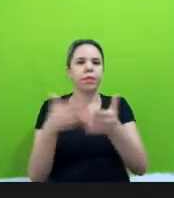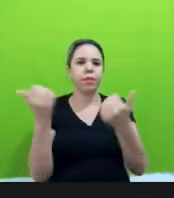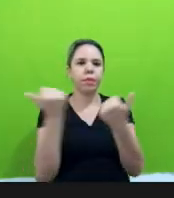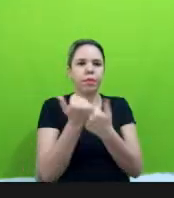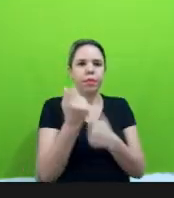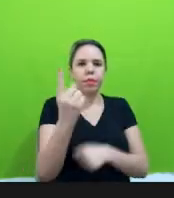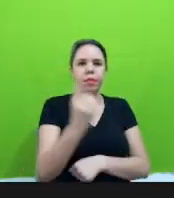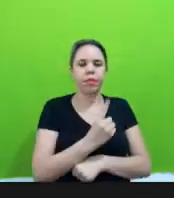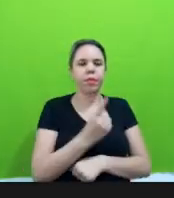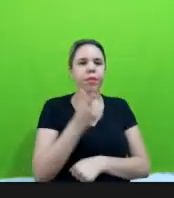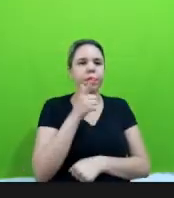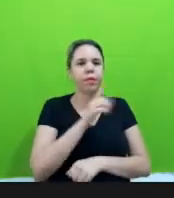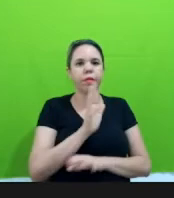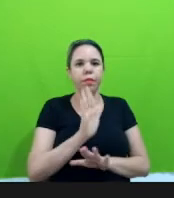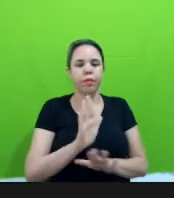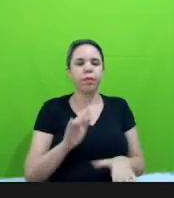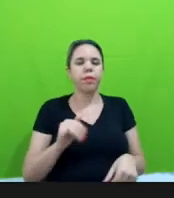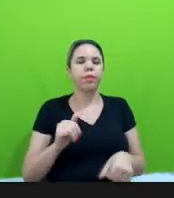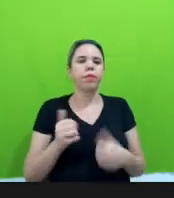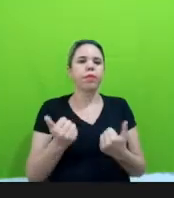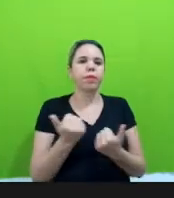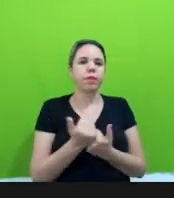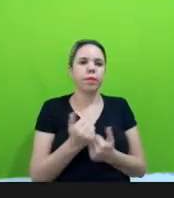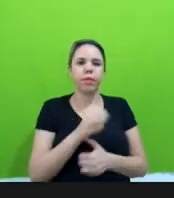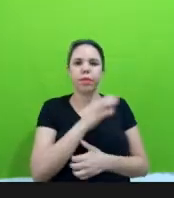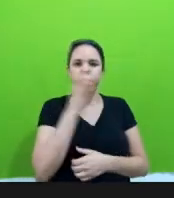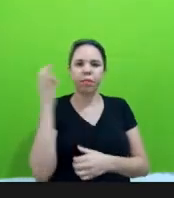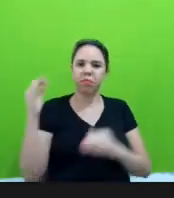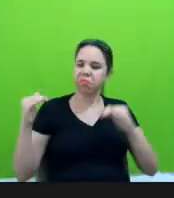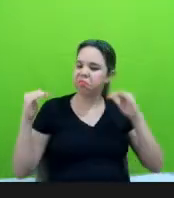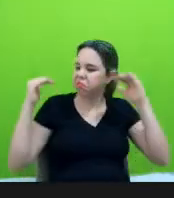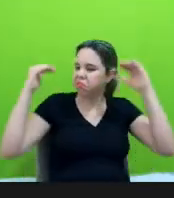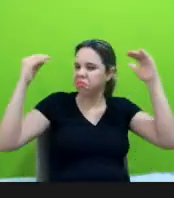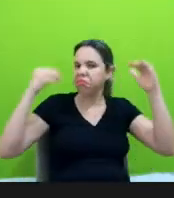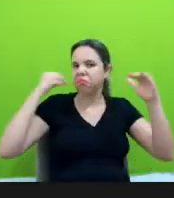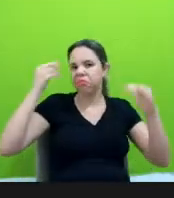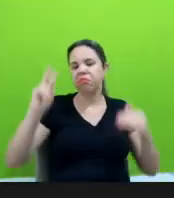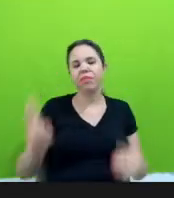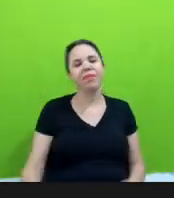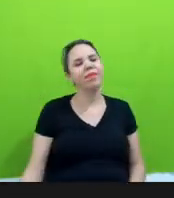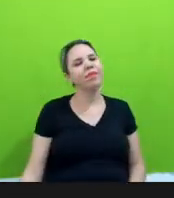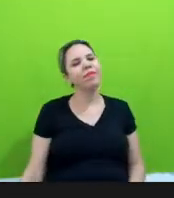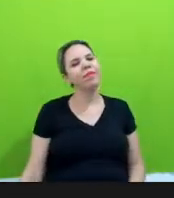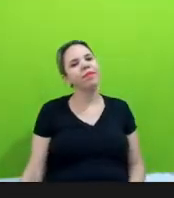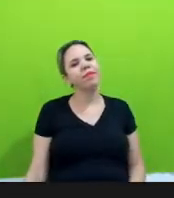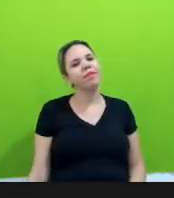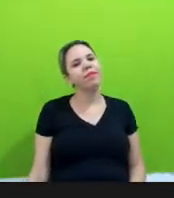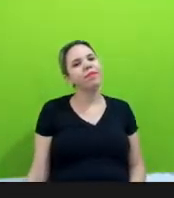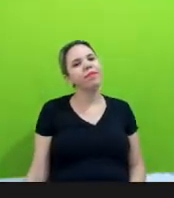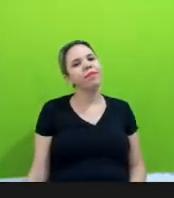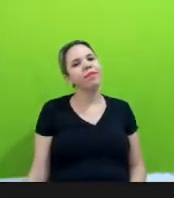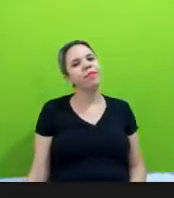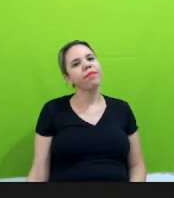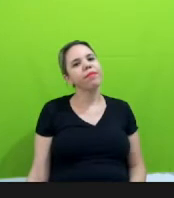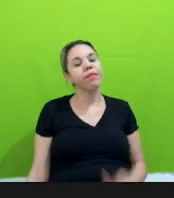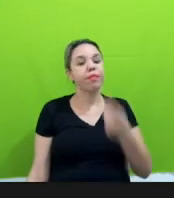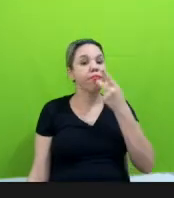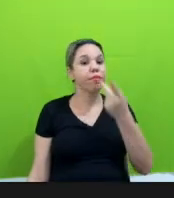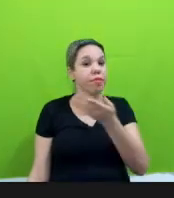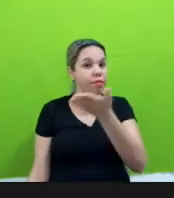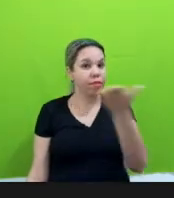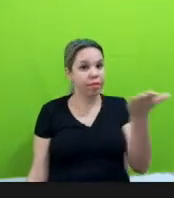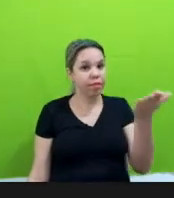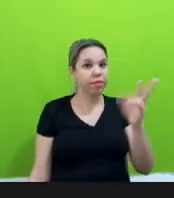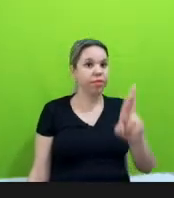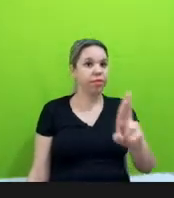né? Mas substituindo em altíssimo nível, como sempre. Então, fica aí a dica, pessoal. Se vocês receberem uma